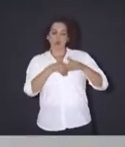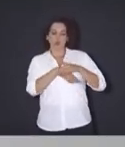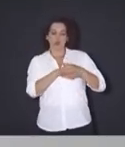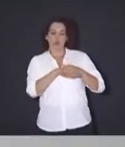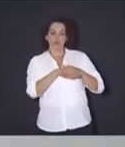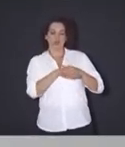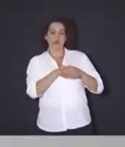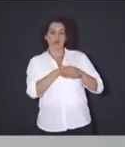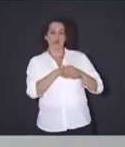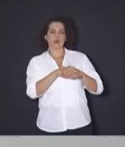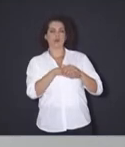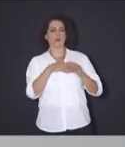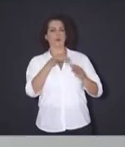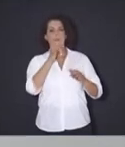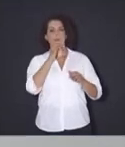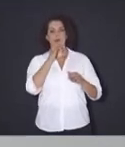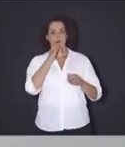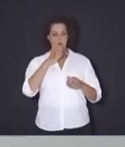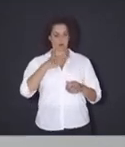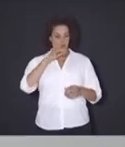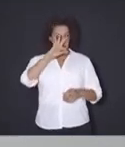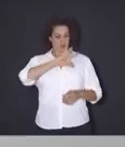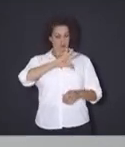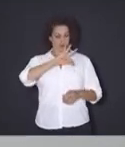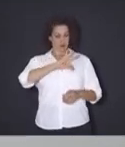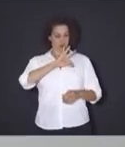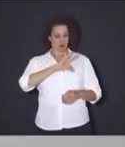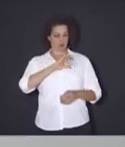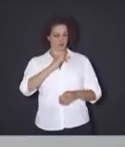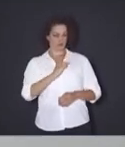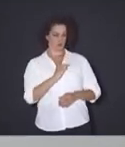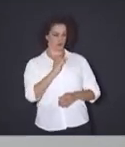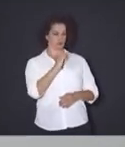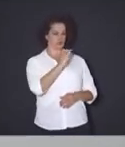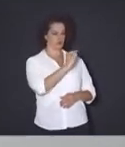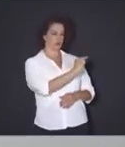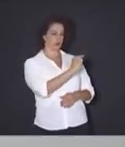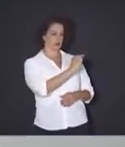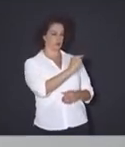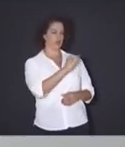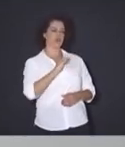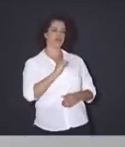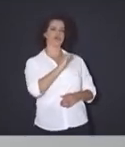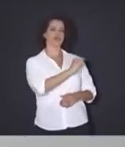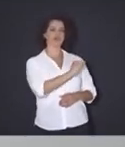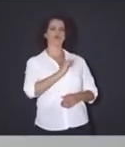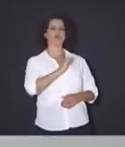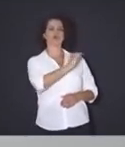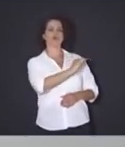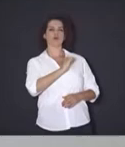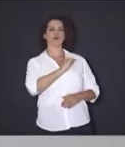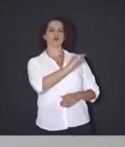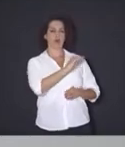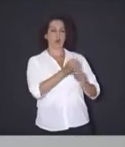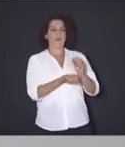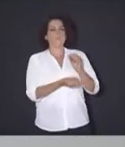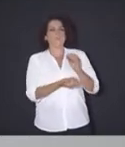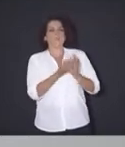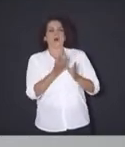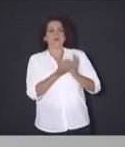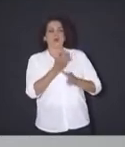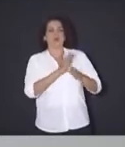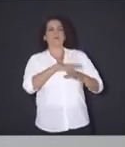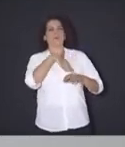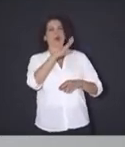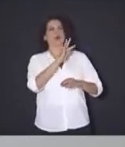que significou pegar parte dos recursos ou criar uma capacidade aumentar a capacidade de produção e vai gerar uma receita